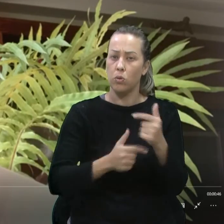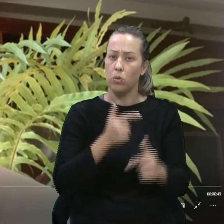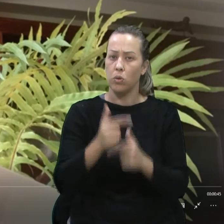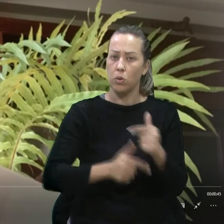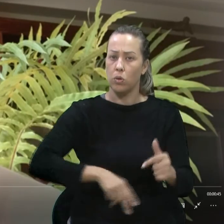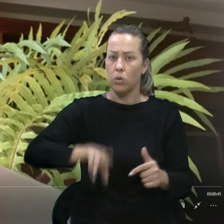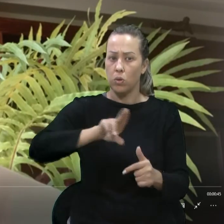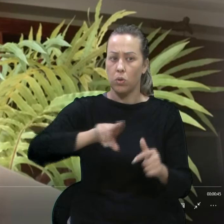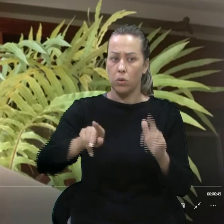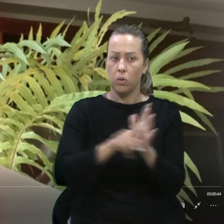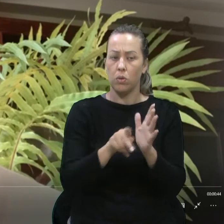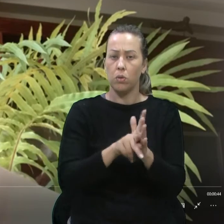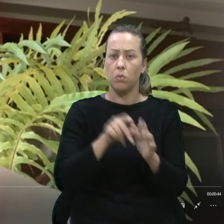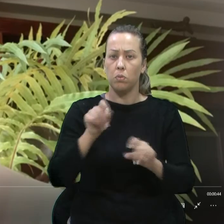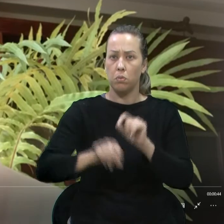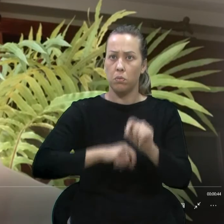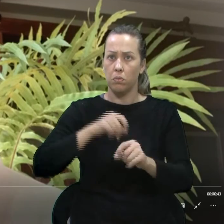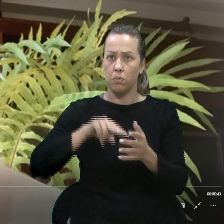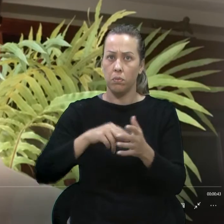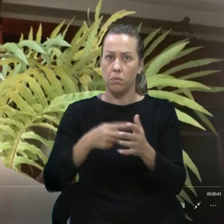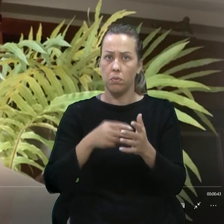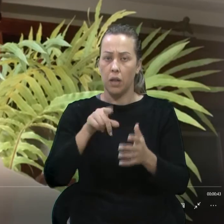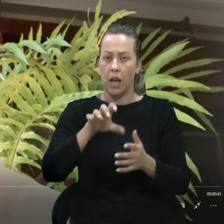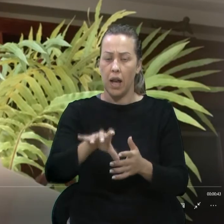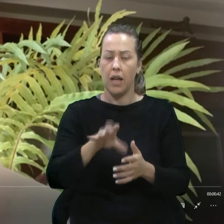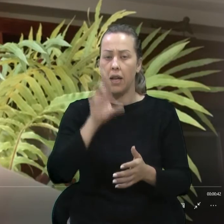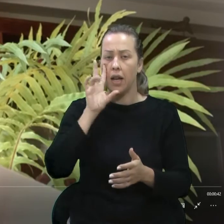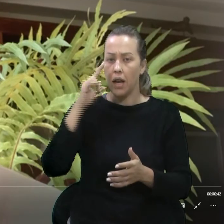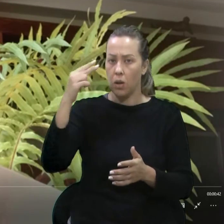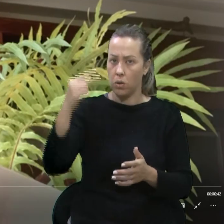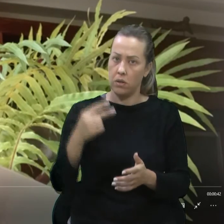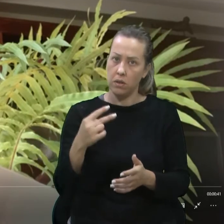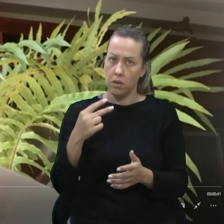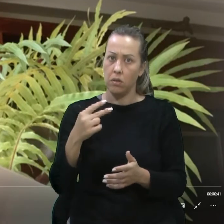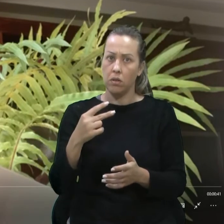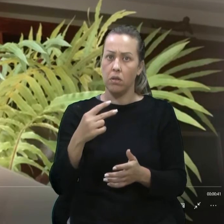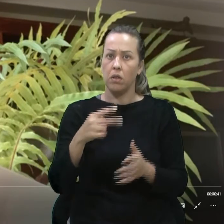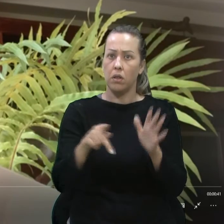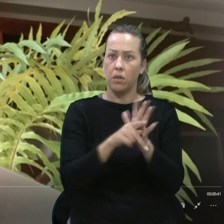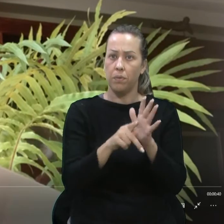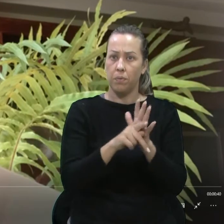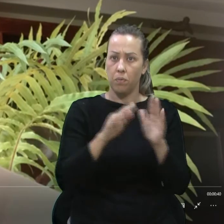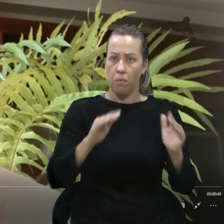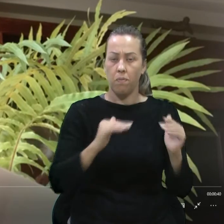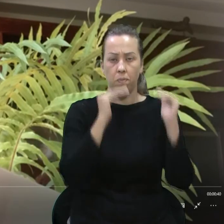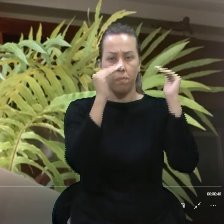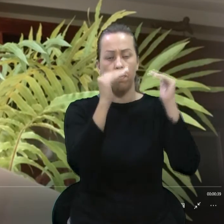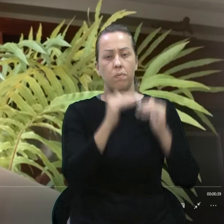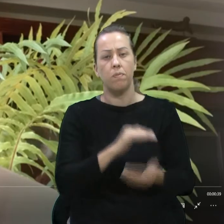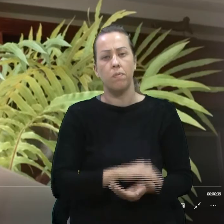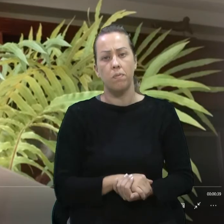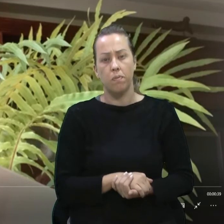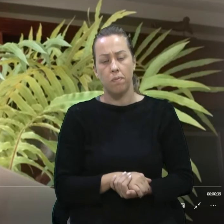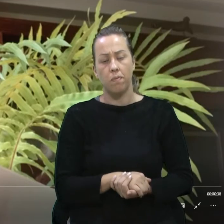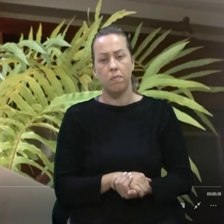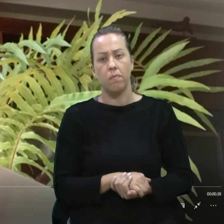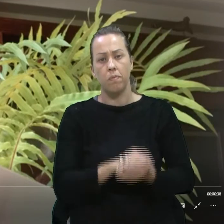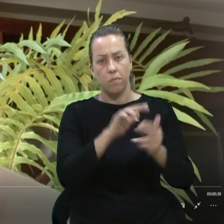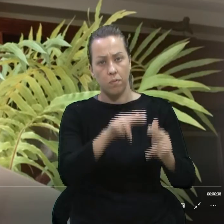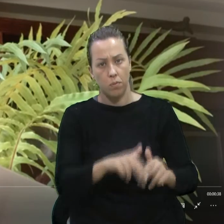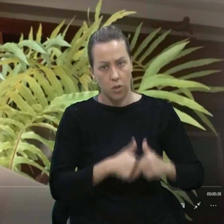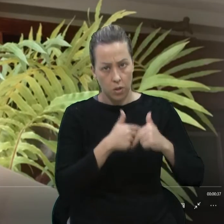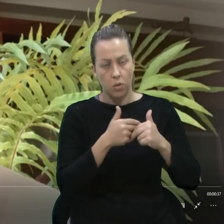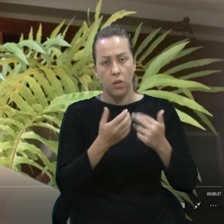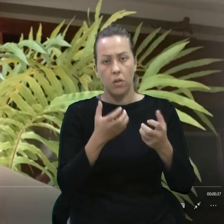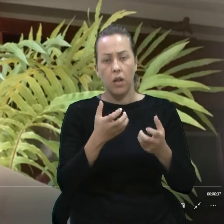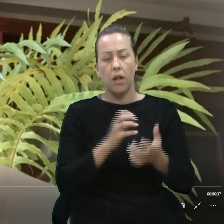utilidade pública, que de fato o é, reconhecido pelas instâncias superiores da República. Portanto, eu